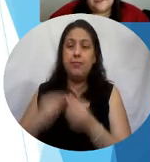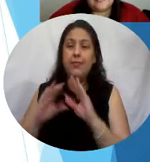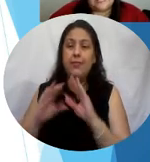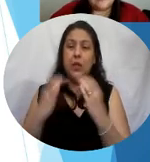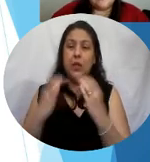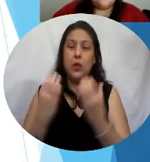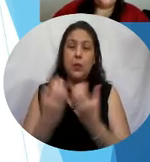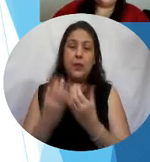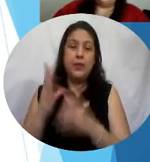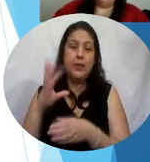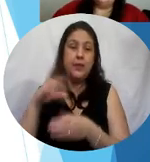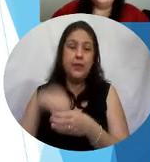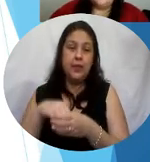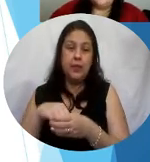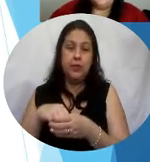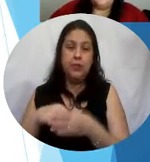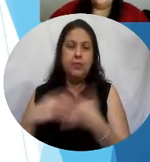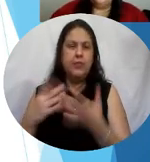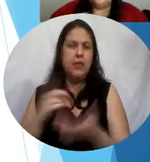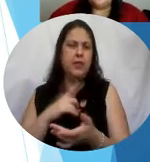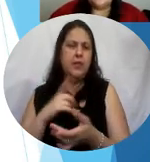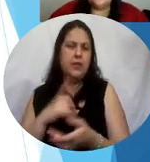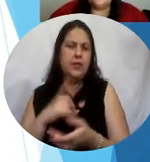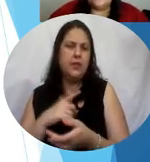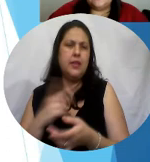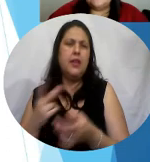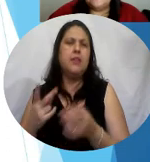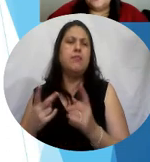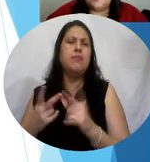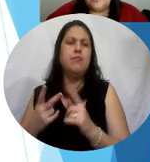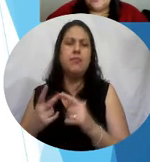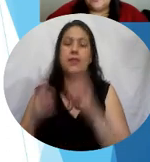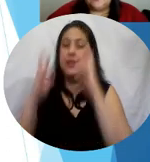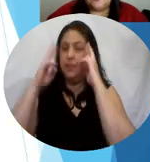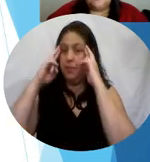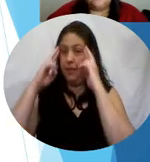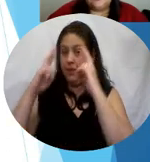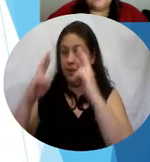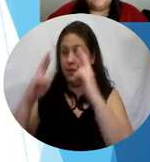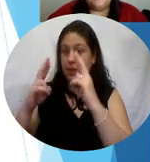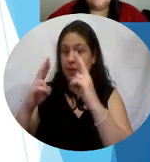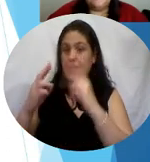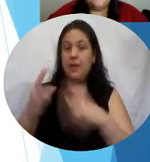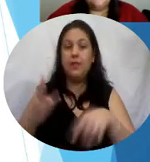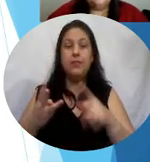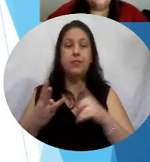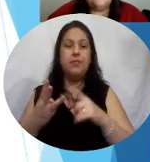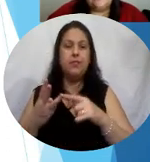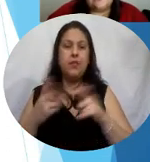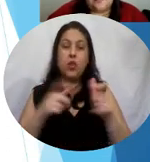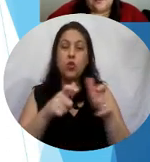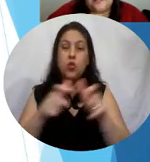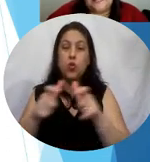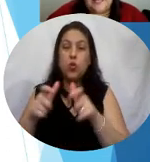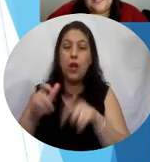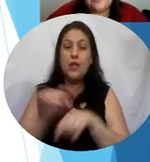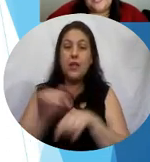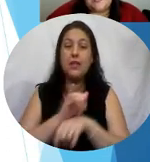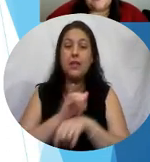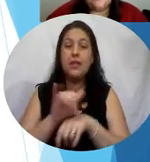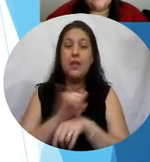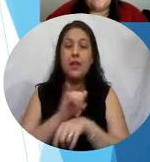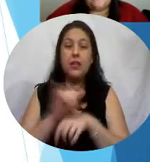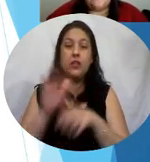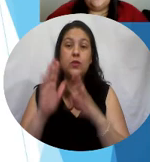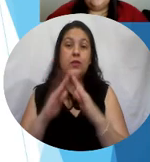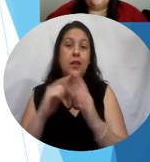nossa comunidade. Coloquei a questão dos locais estratégicos dentro da igreja, né? Então, aqui na nossa comunidade,